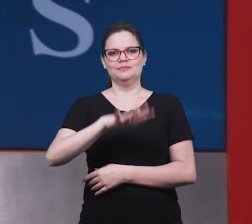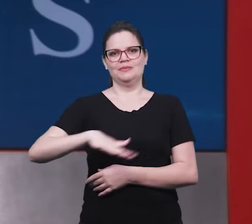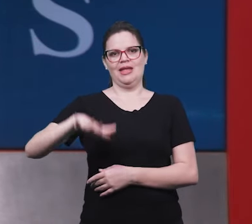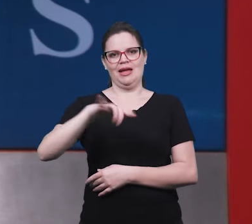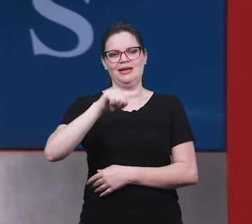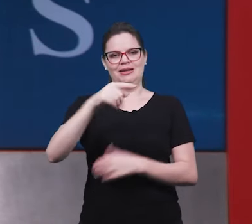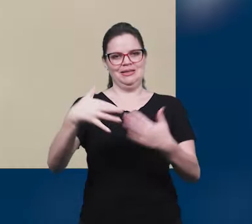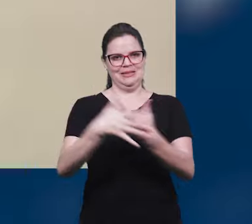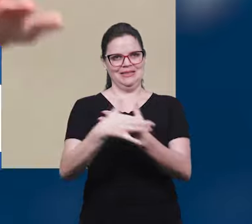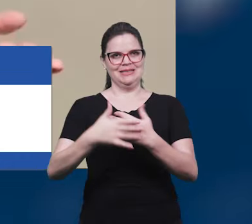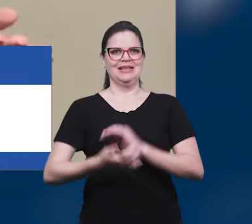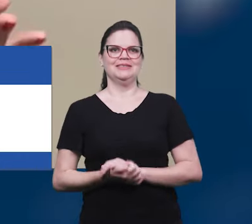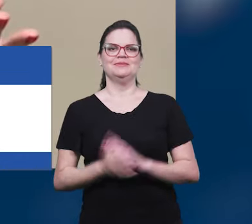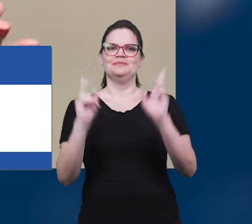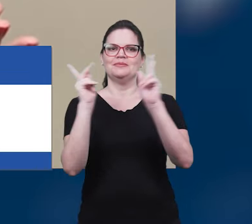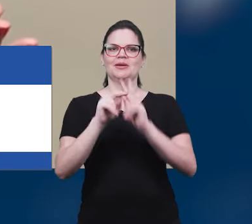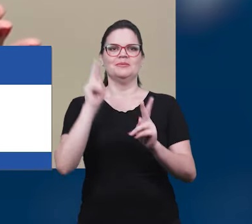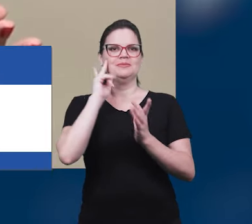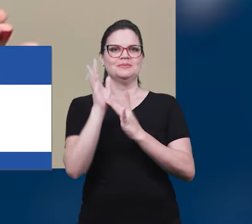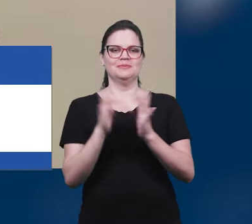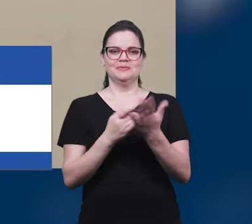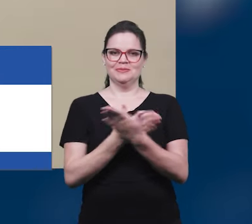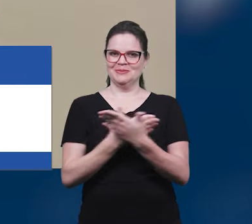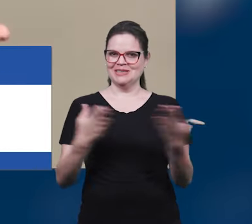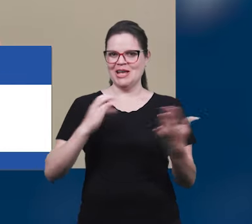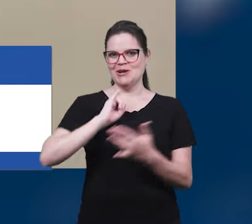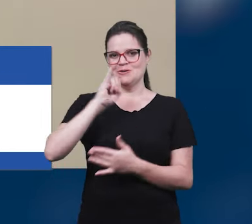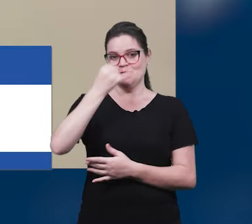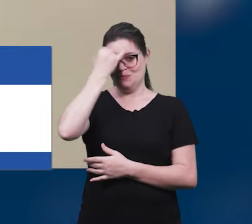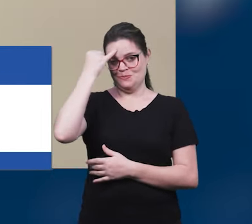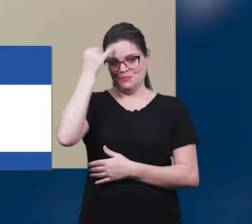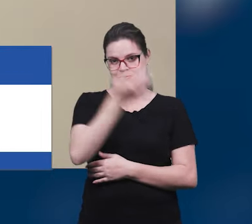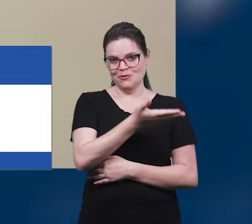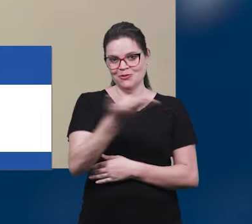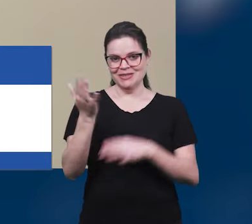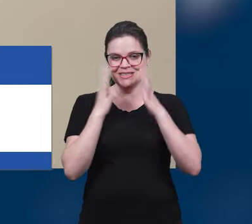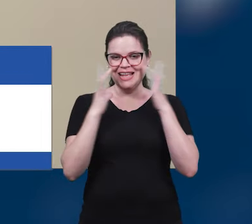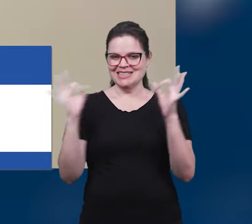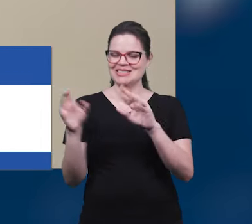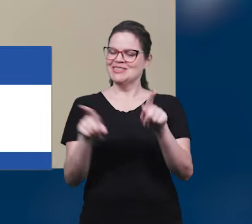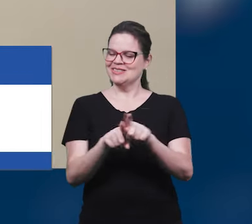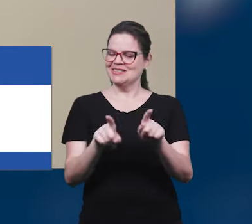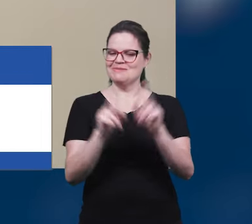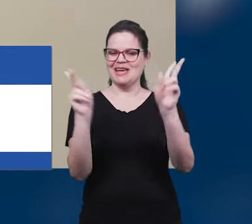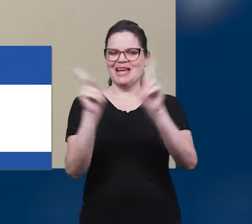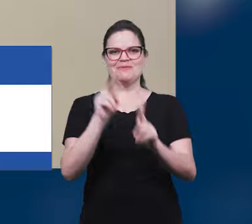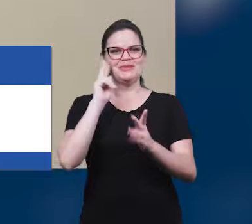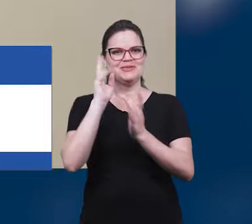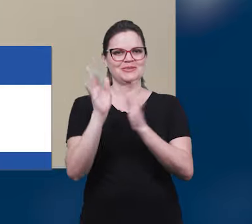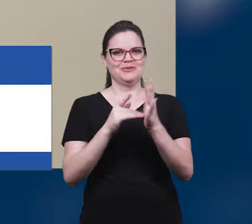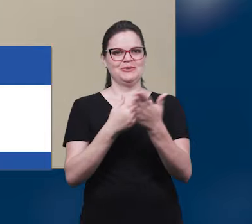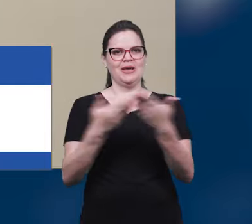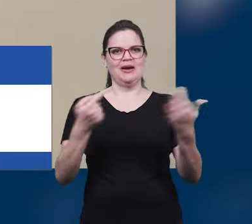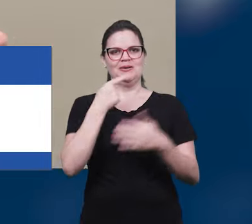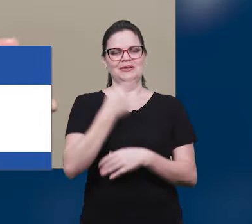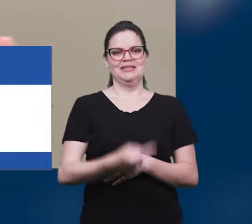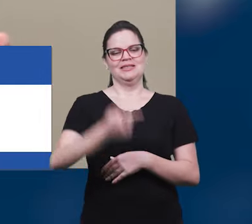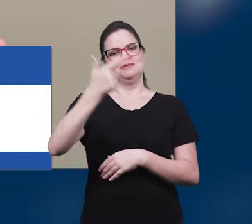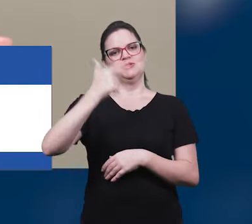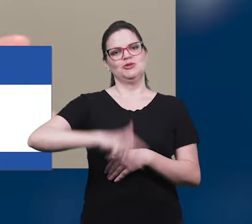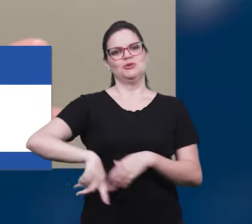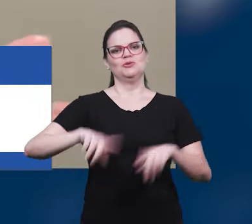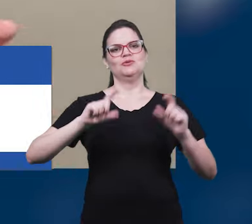metropolitana aaz senhor Jesus irmão Jorge parte do Senhor Jesus a todos os irmãos estamos essa semana aqui mais